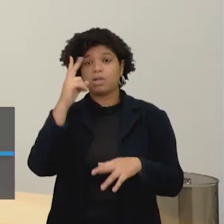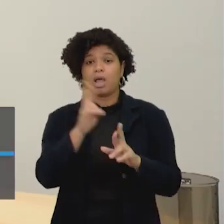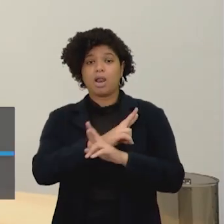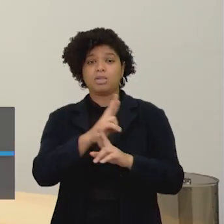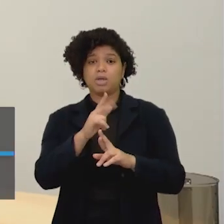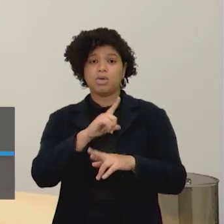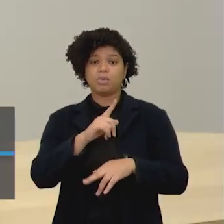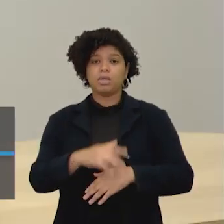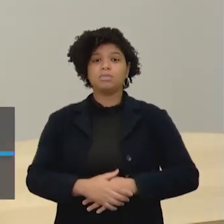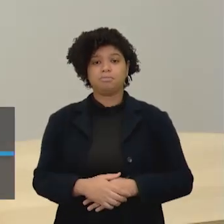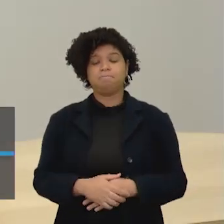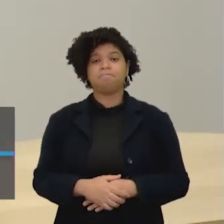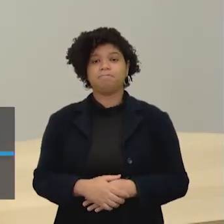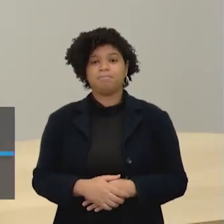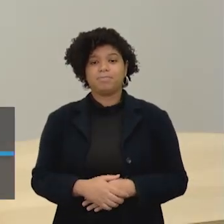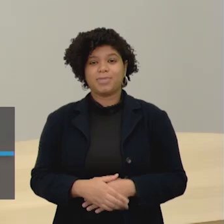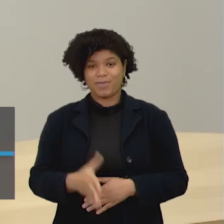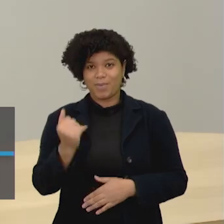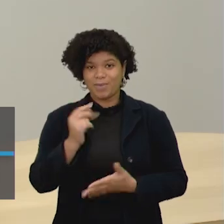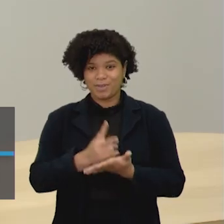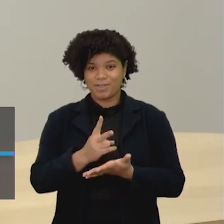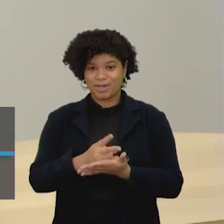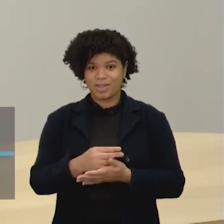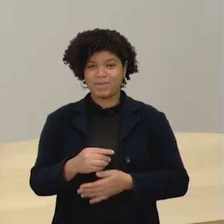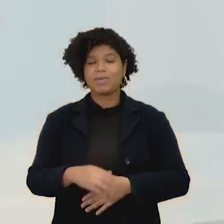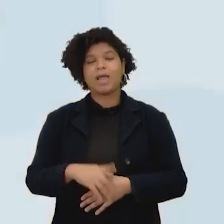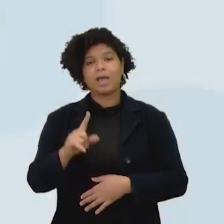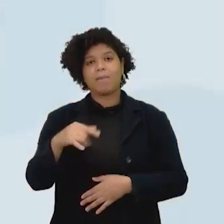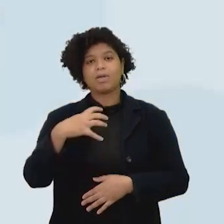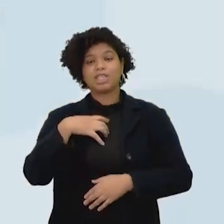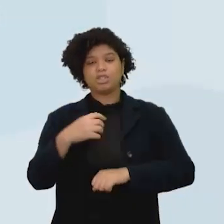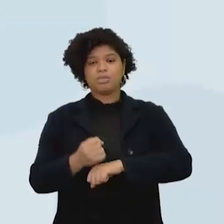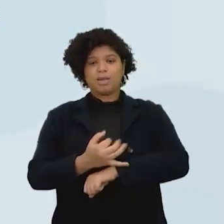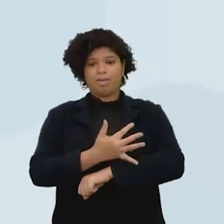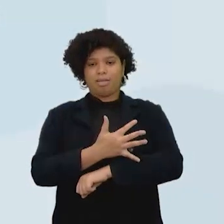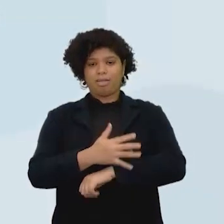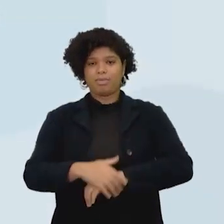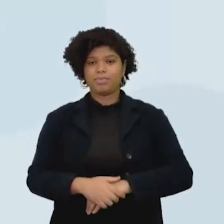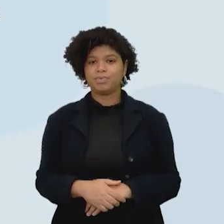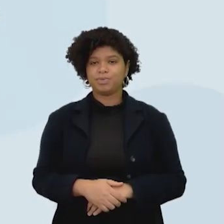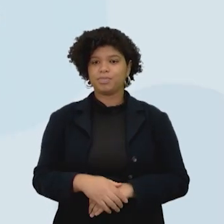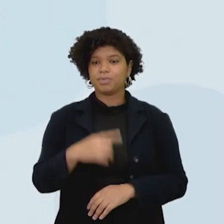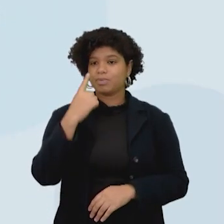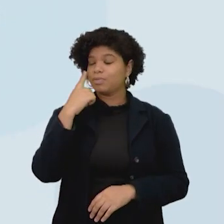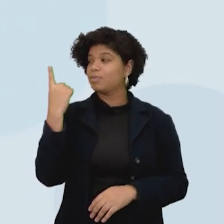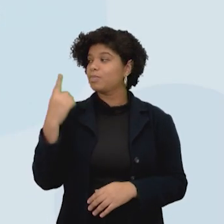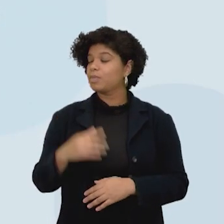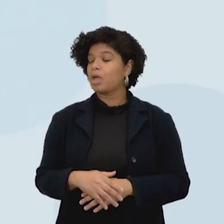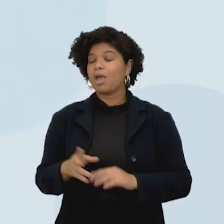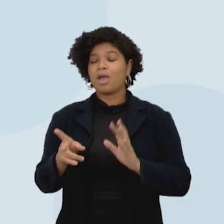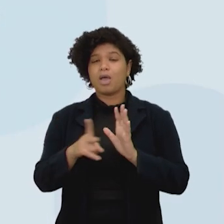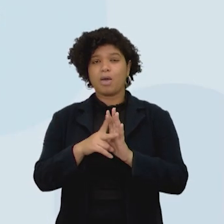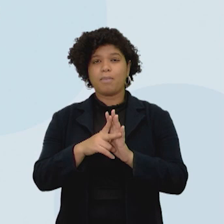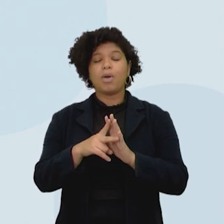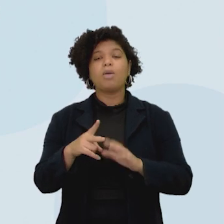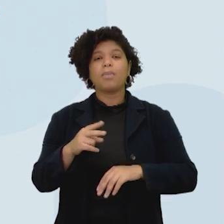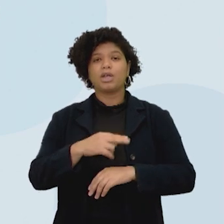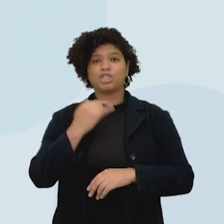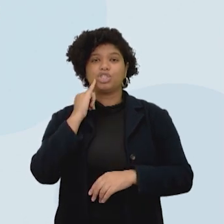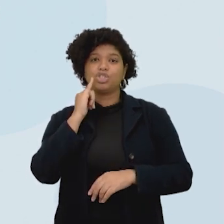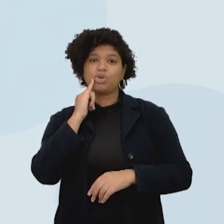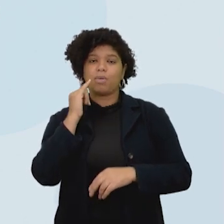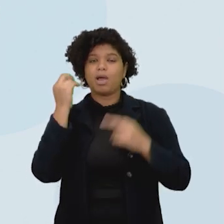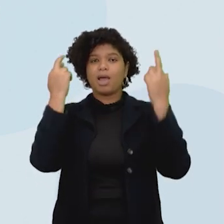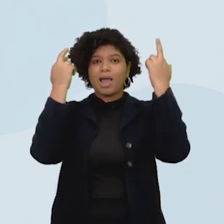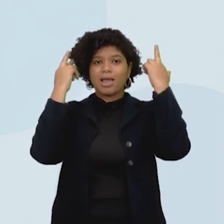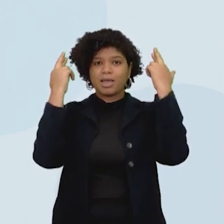Associar. Muito bem. Vamos continuar aqui então. Sinestesia. A sinestesia do grego sinestesia, eu estava tentando